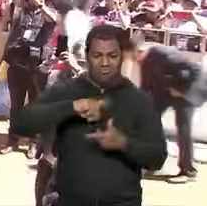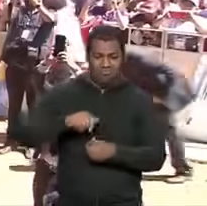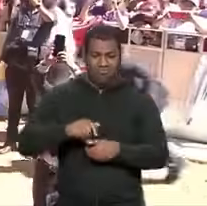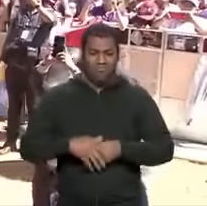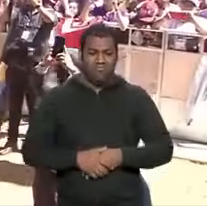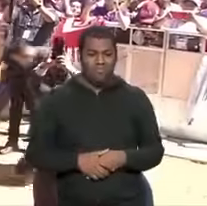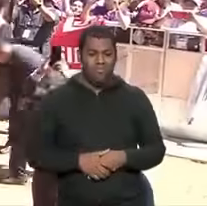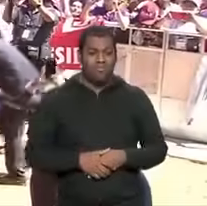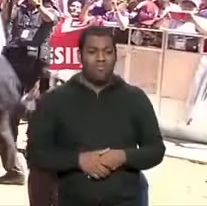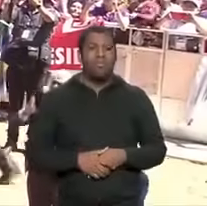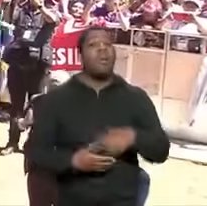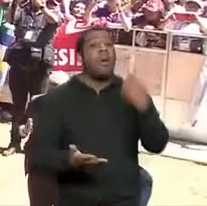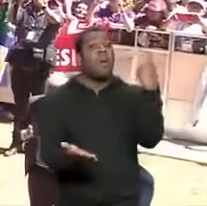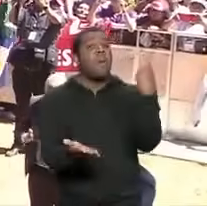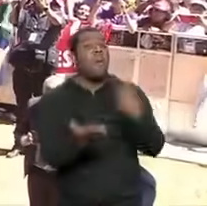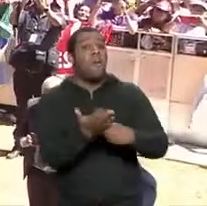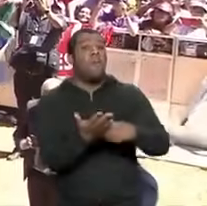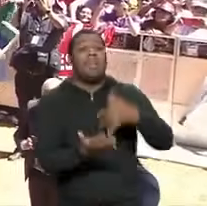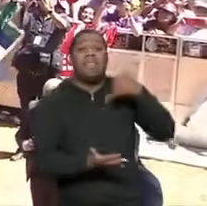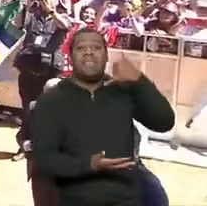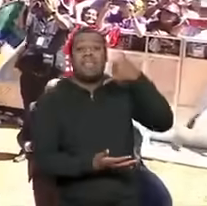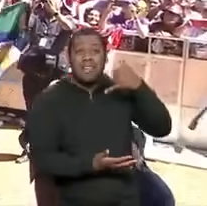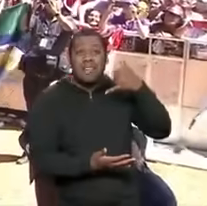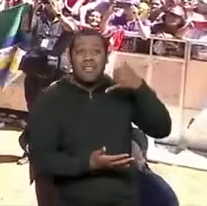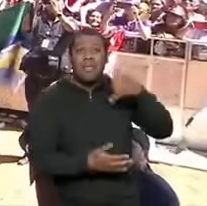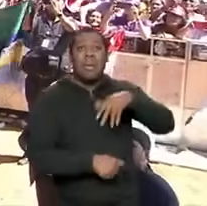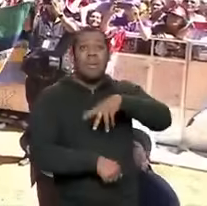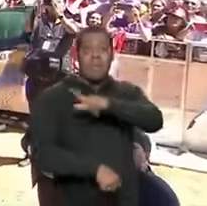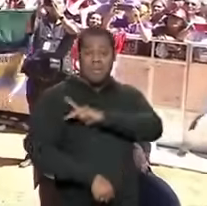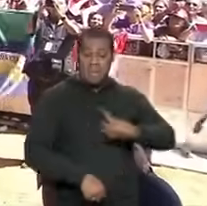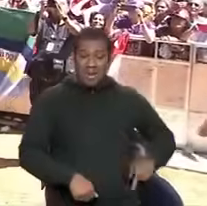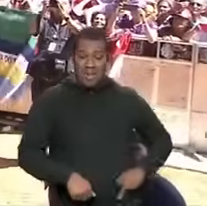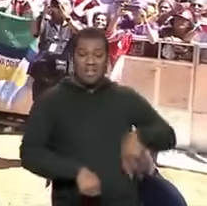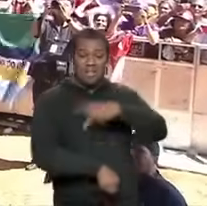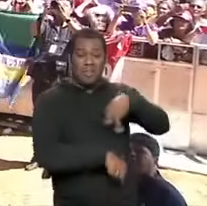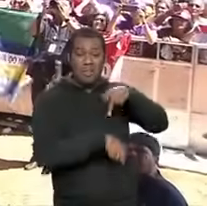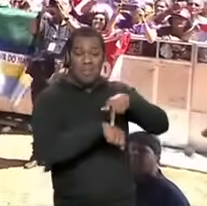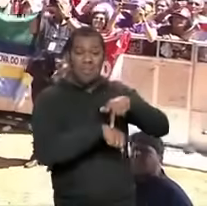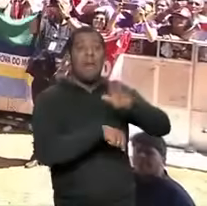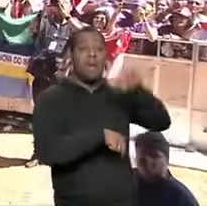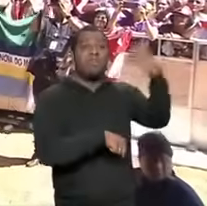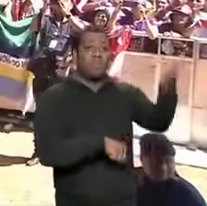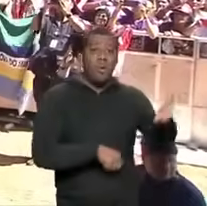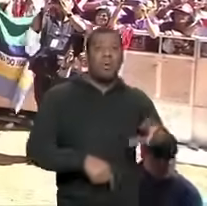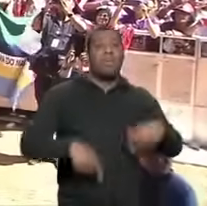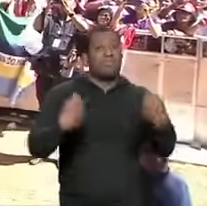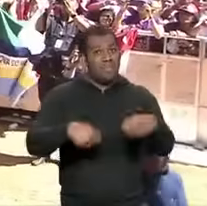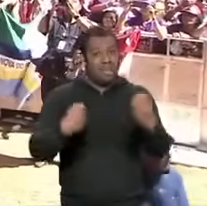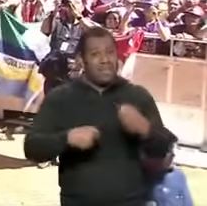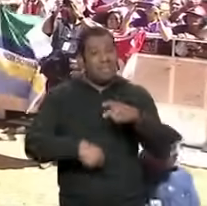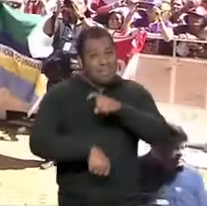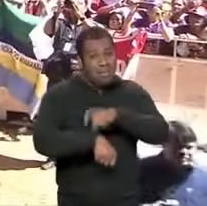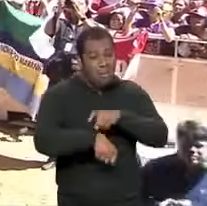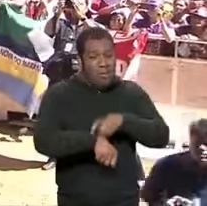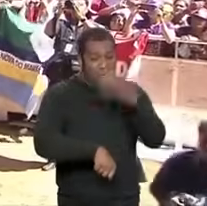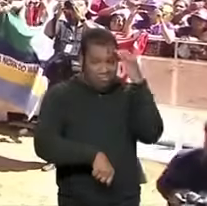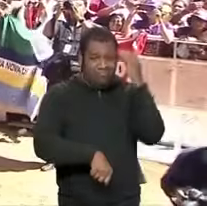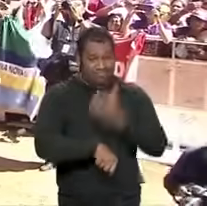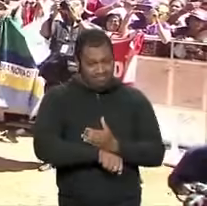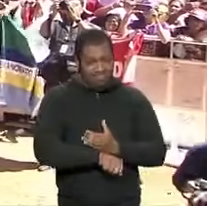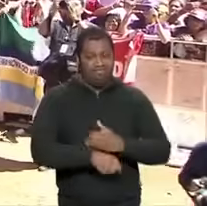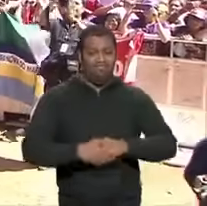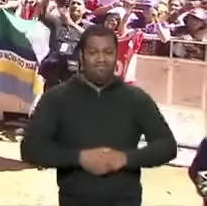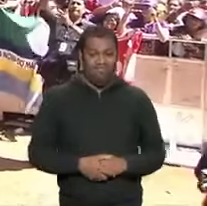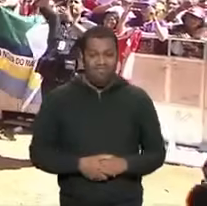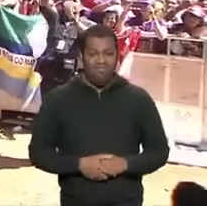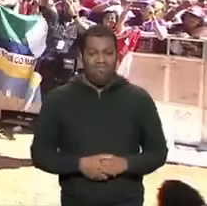quando a gente marca o telefonema com outro presidente de outro país tem que ser o horário marcado e eu